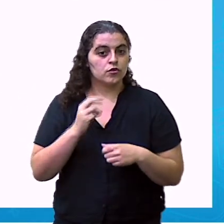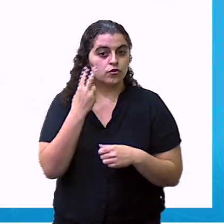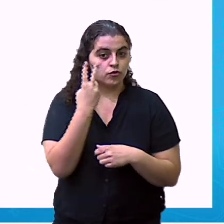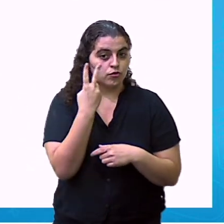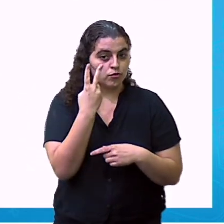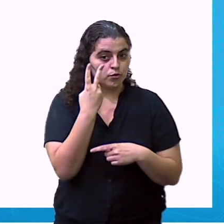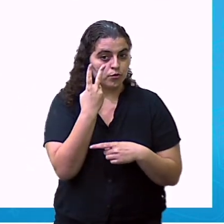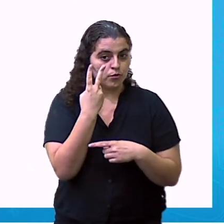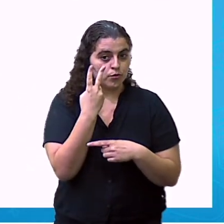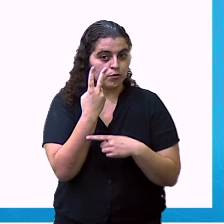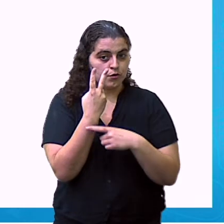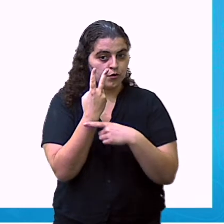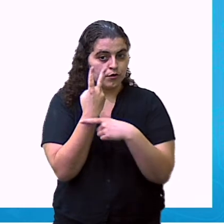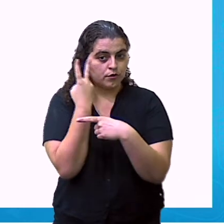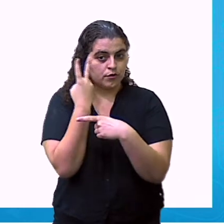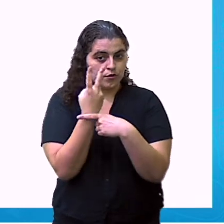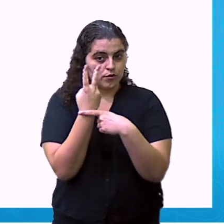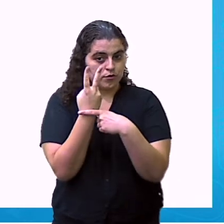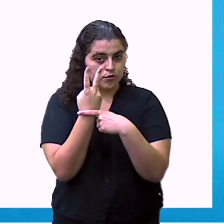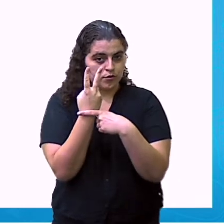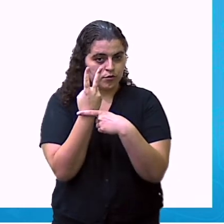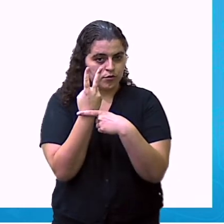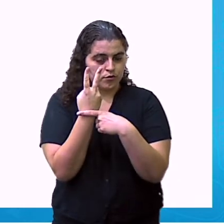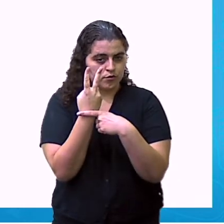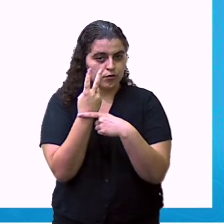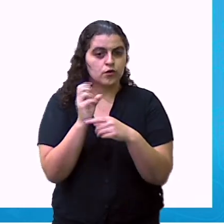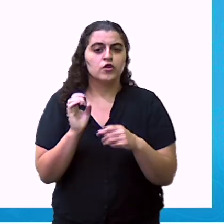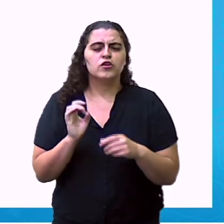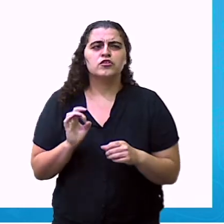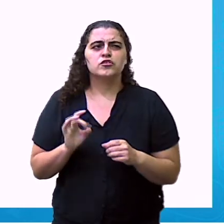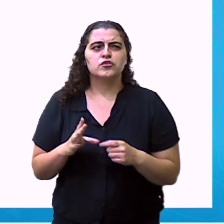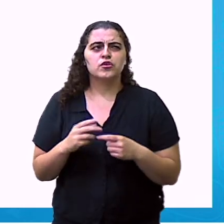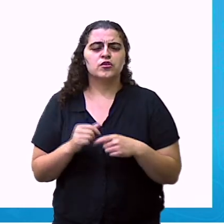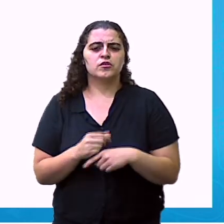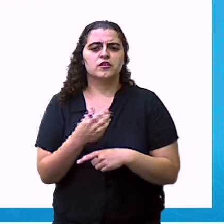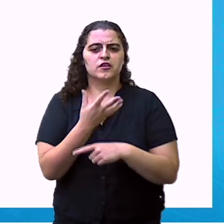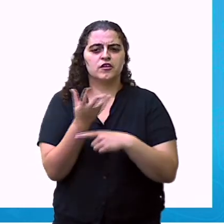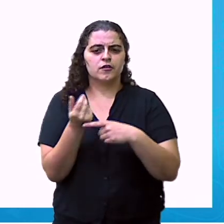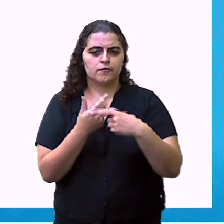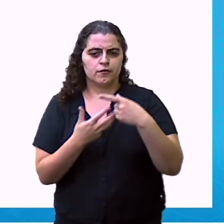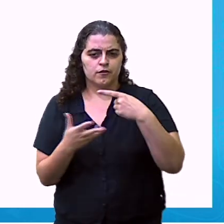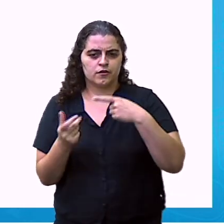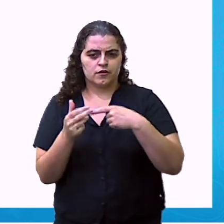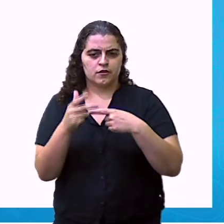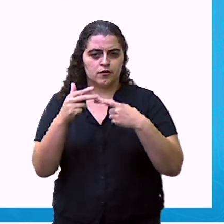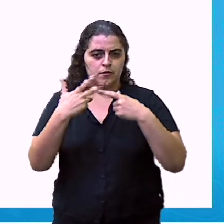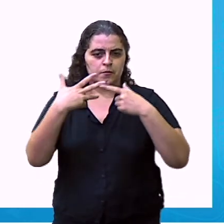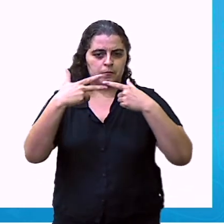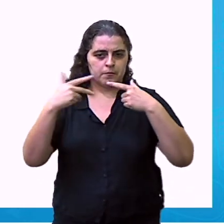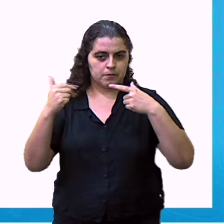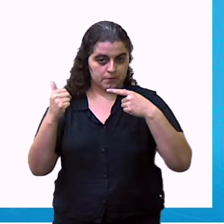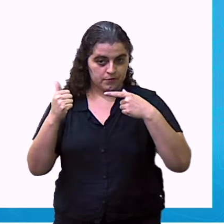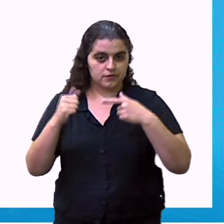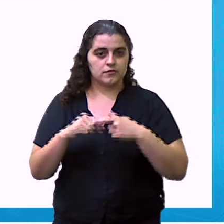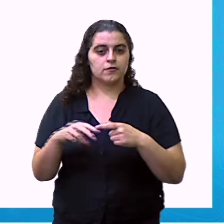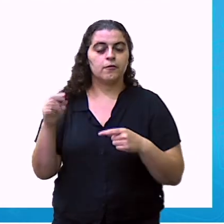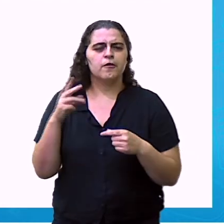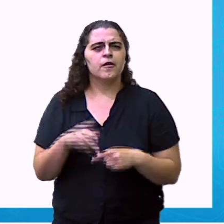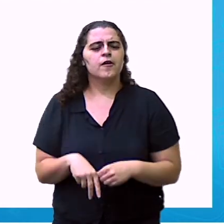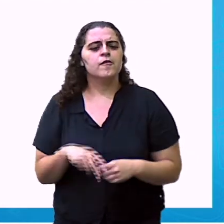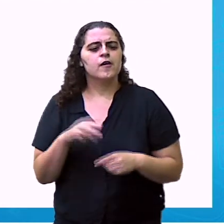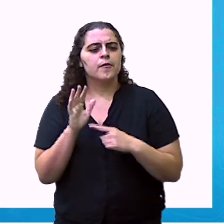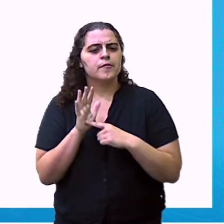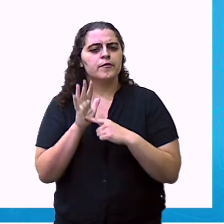2 partes dessa totalidade. Mas na fração mista falou que nós consumimos, olha só, uma